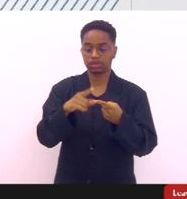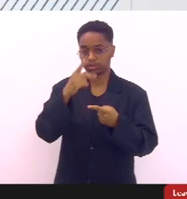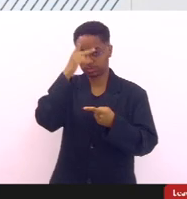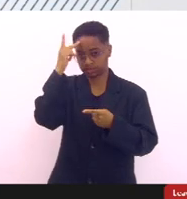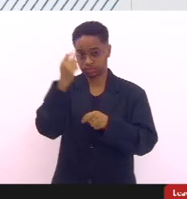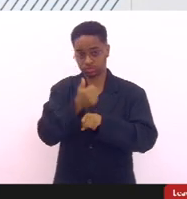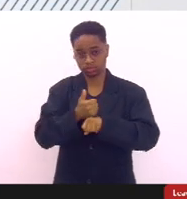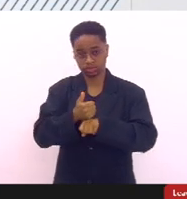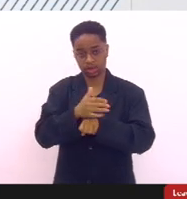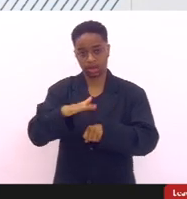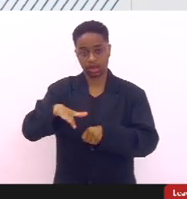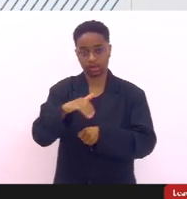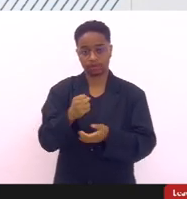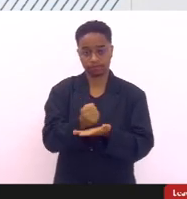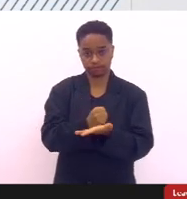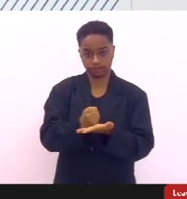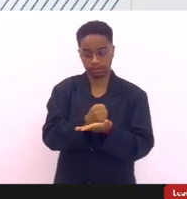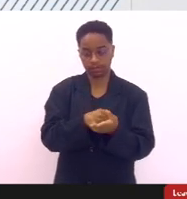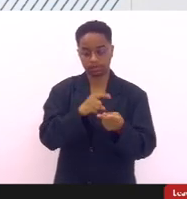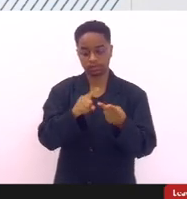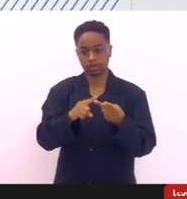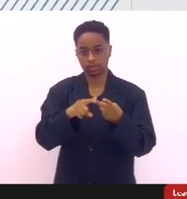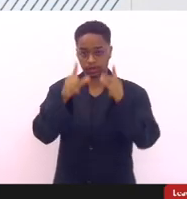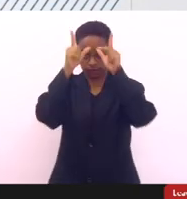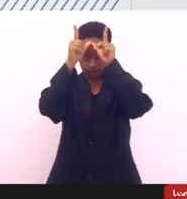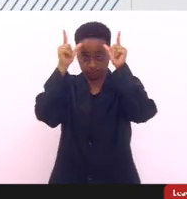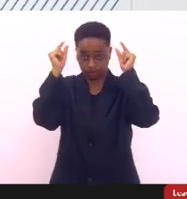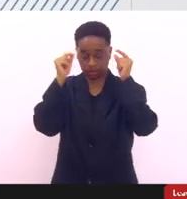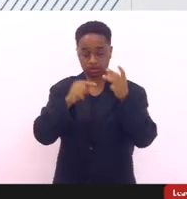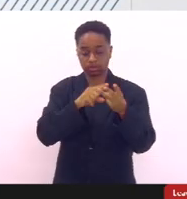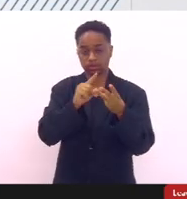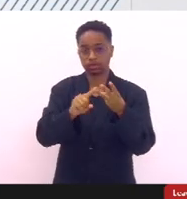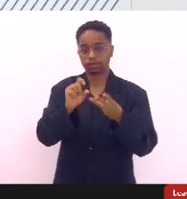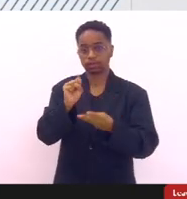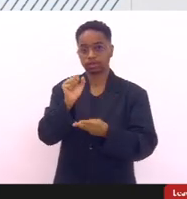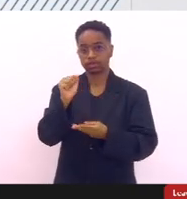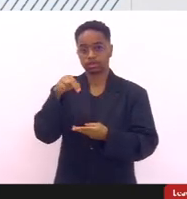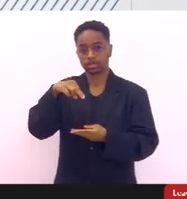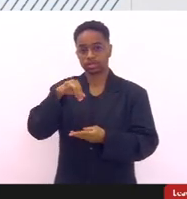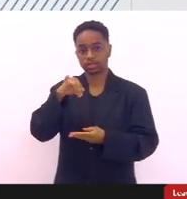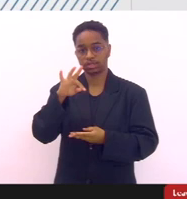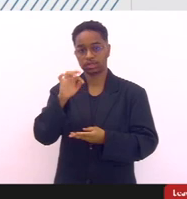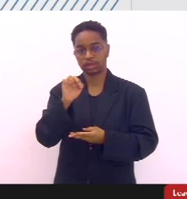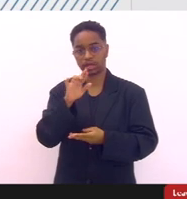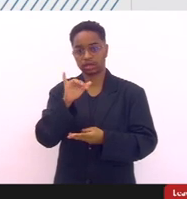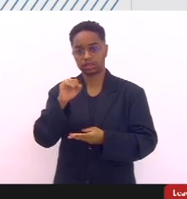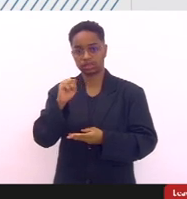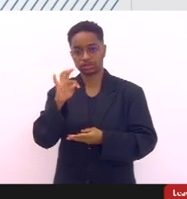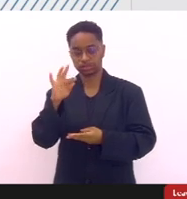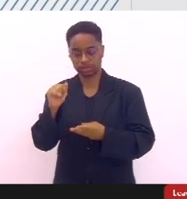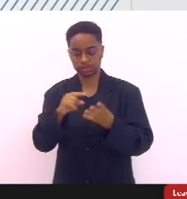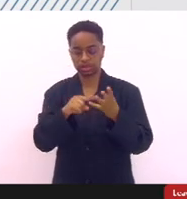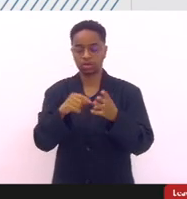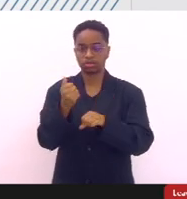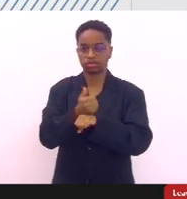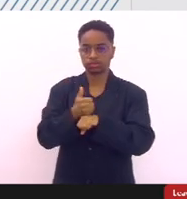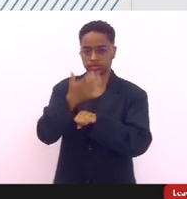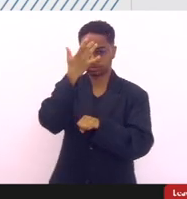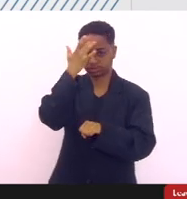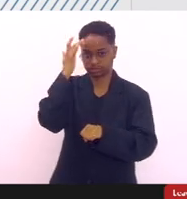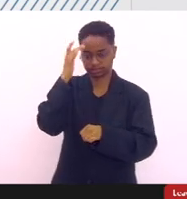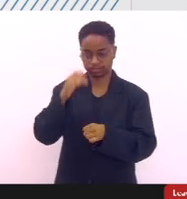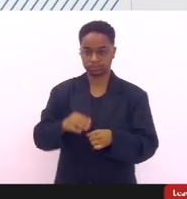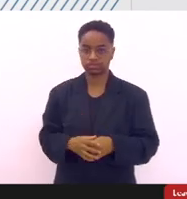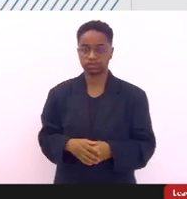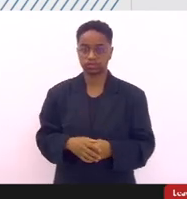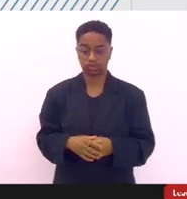farmacêutico, um enfermeiro e um sanitarista ou profissional de saúde mental. A modalidade 2, ela é